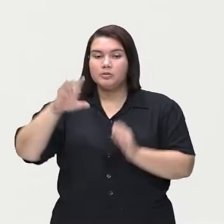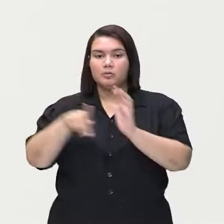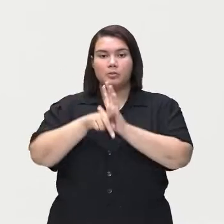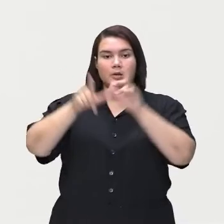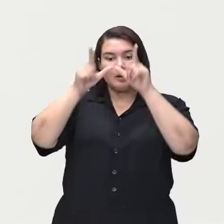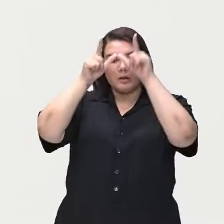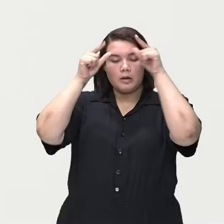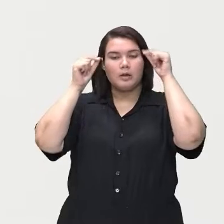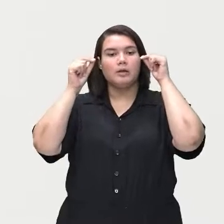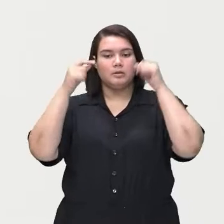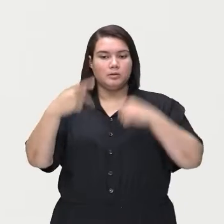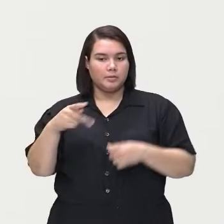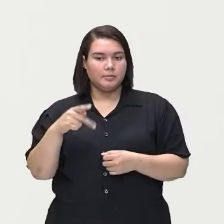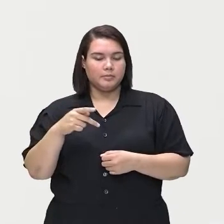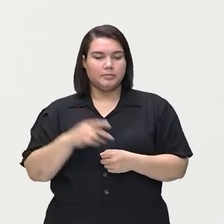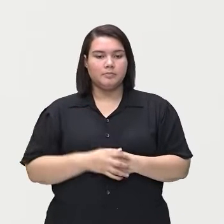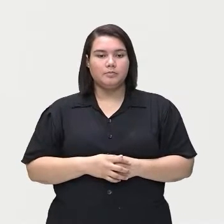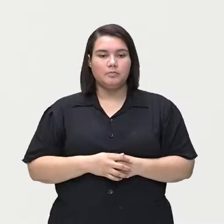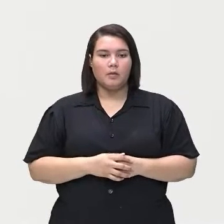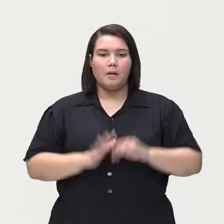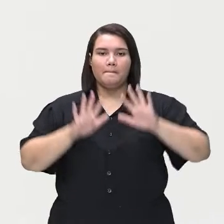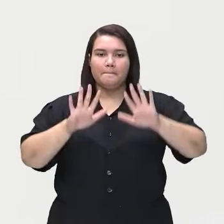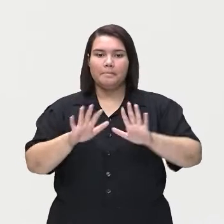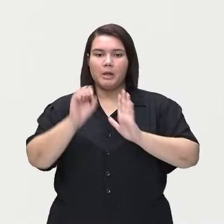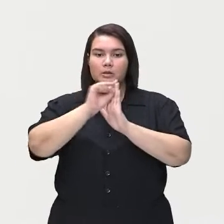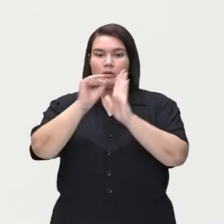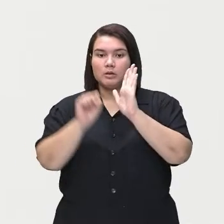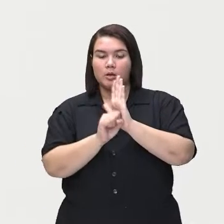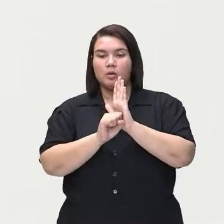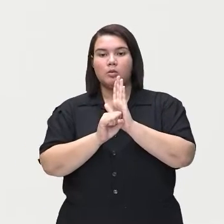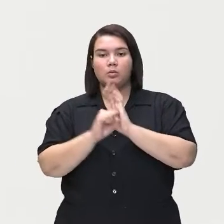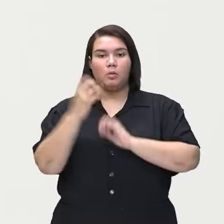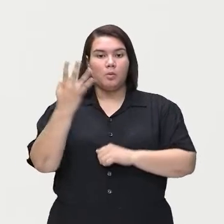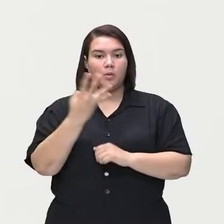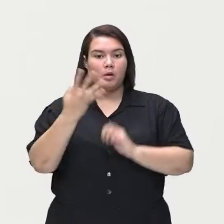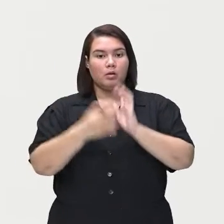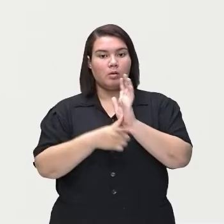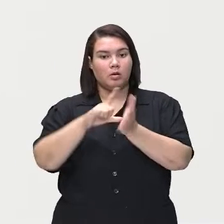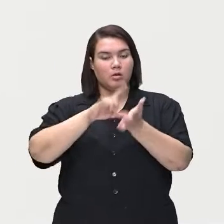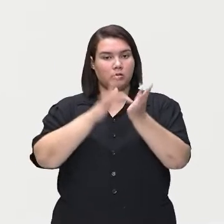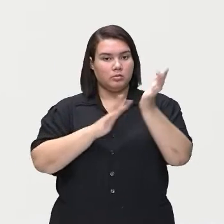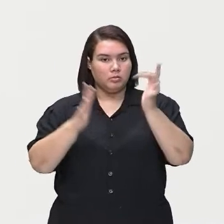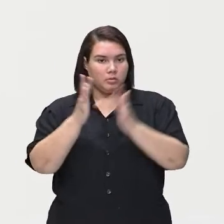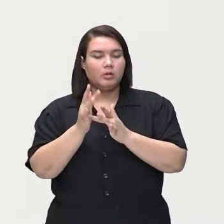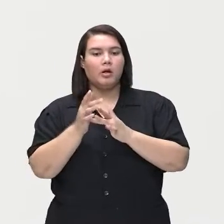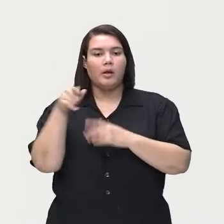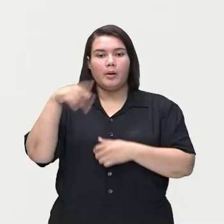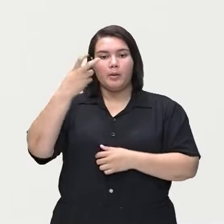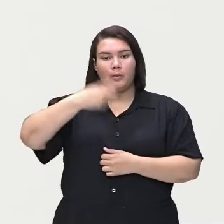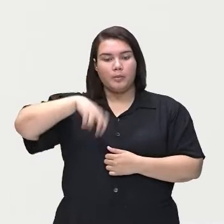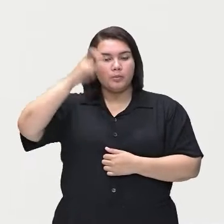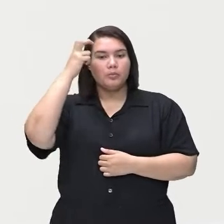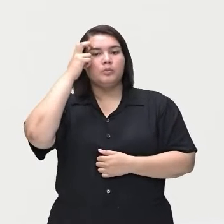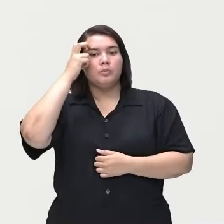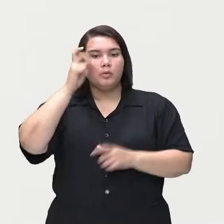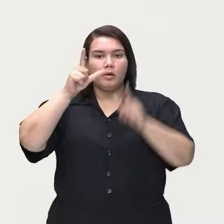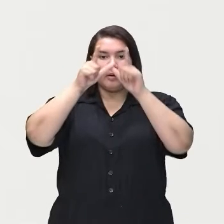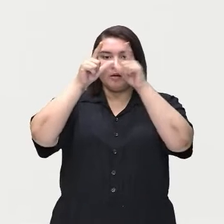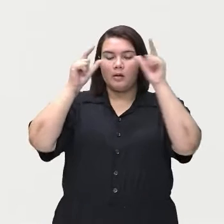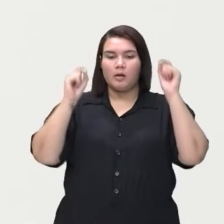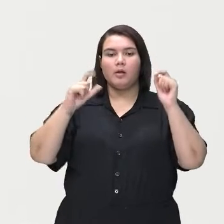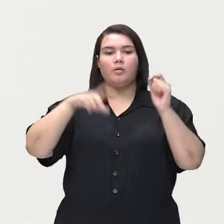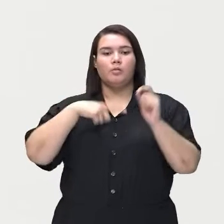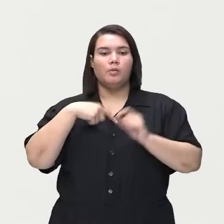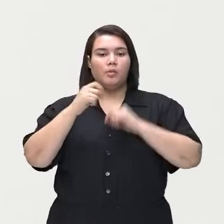ilha de Creta. No entanto, no século 4 a.C., a cultura grego-romana passou por um grande desenvolvimento